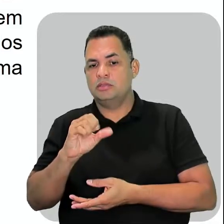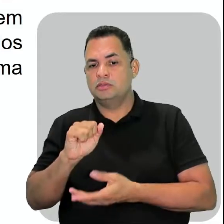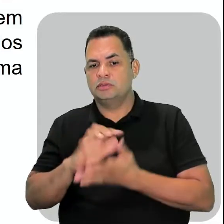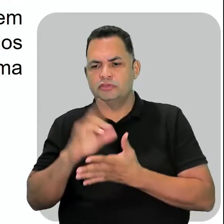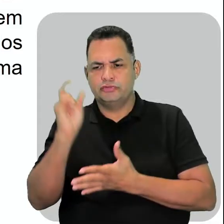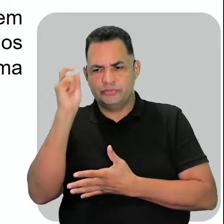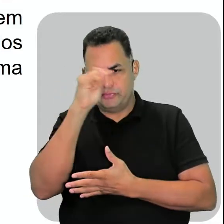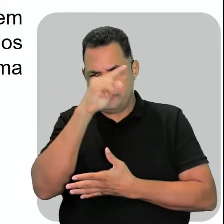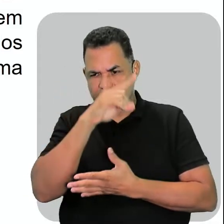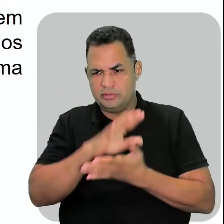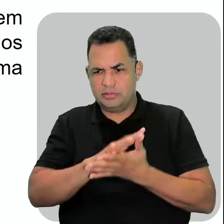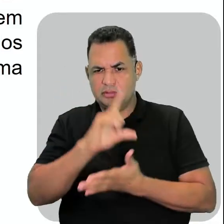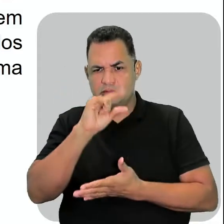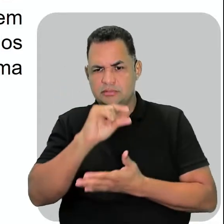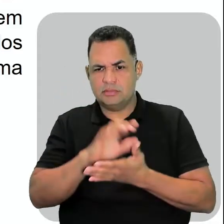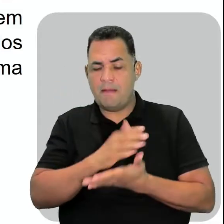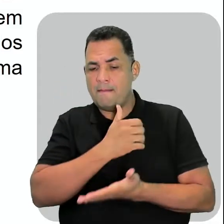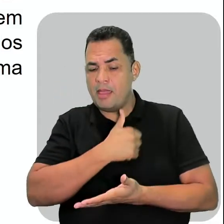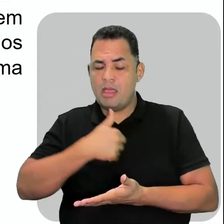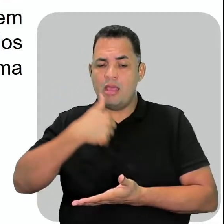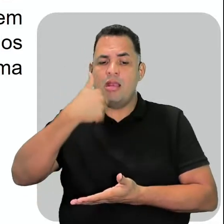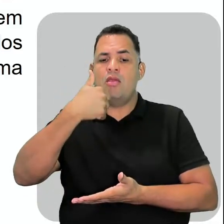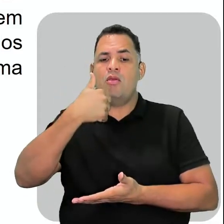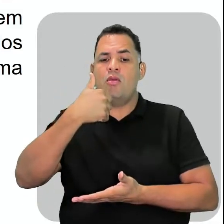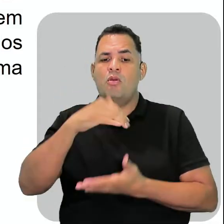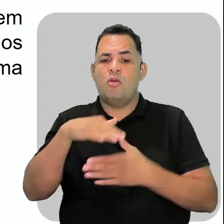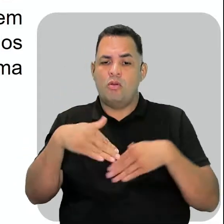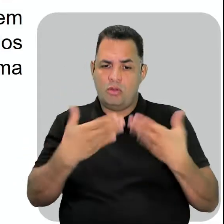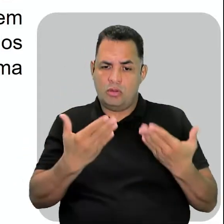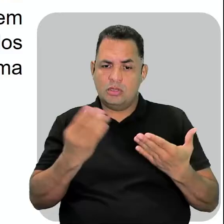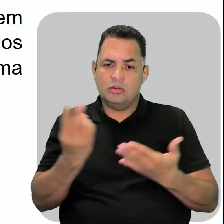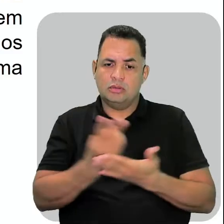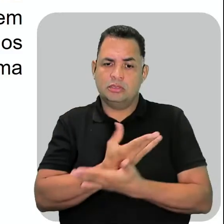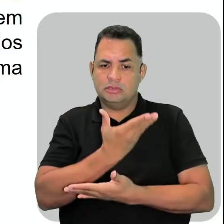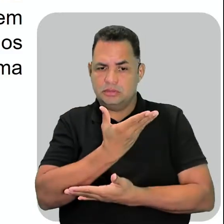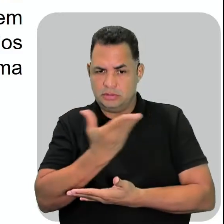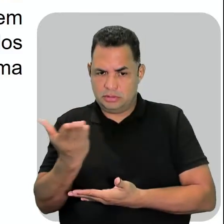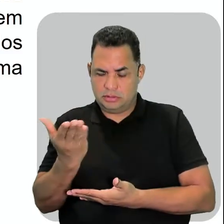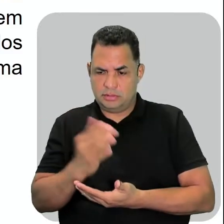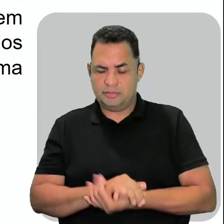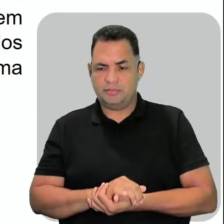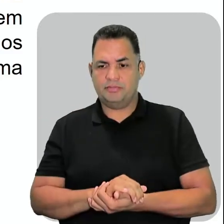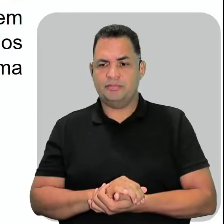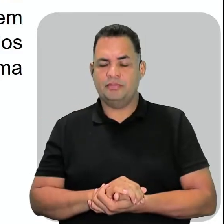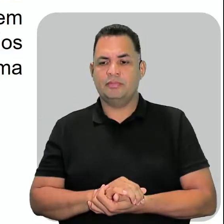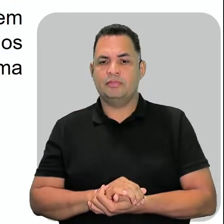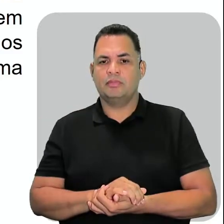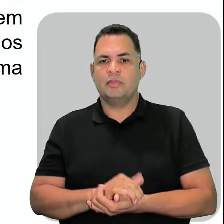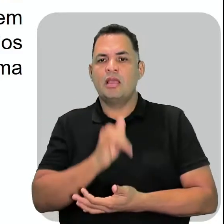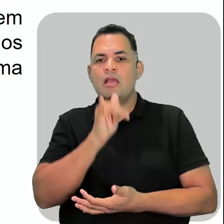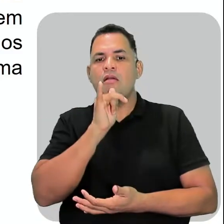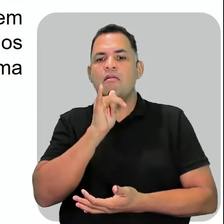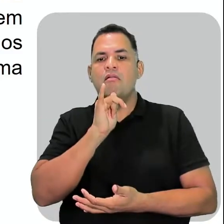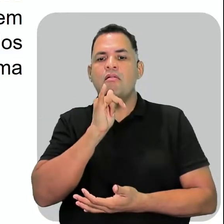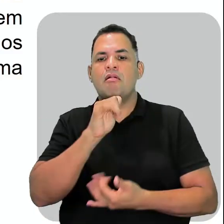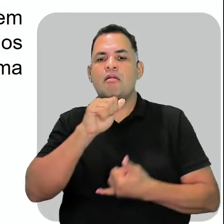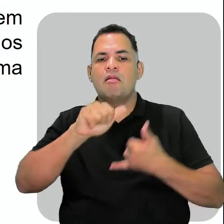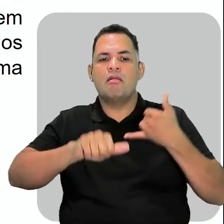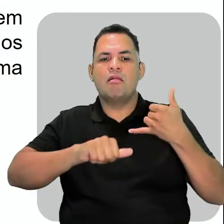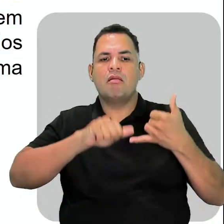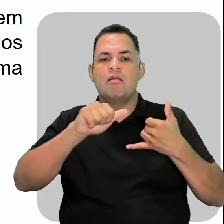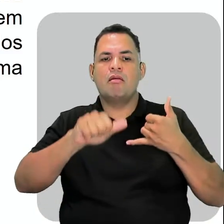a gente tem um maior rendimento nesta situação. Bora agora ver um exemplo da reação